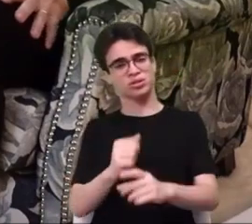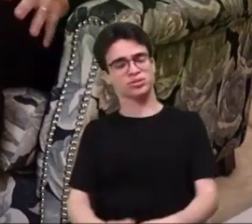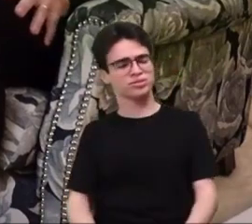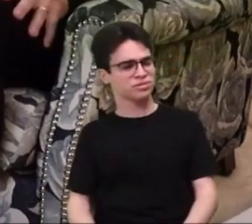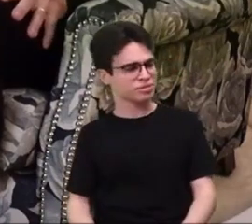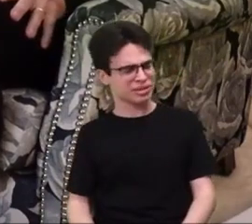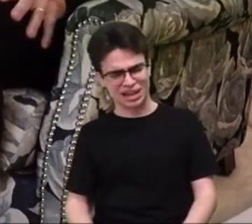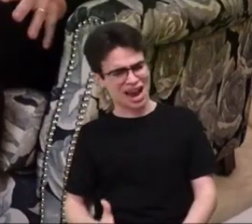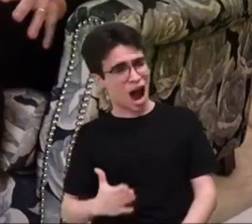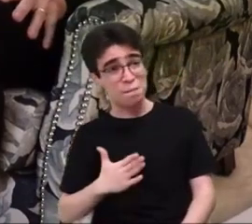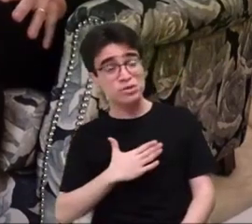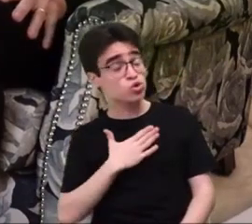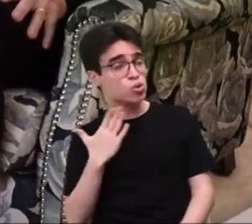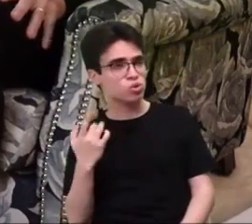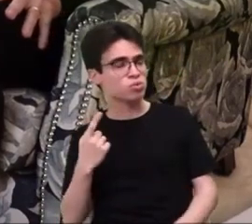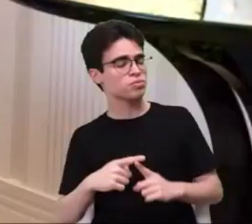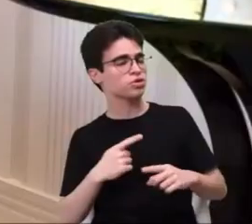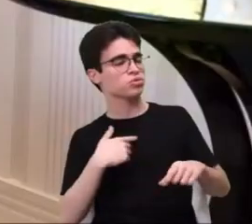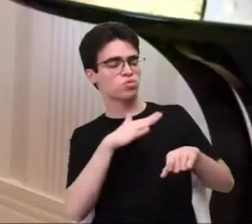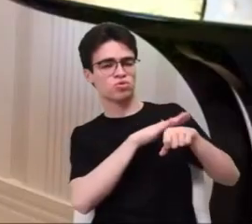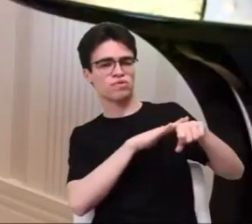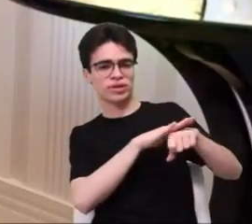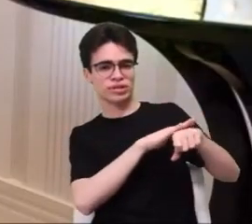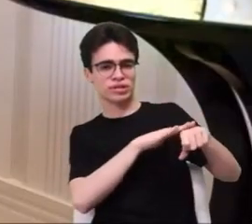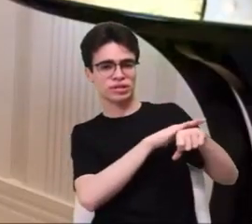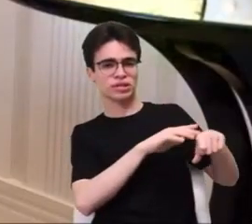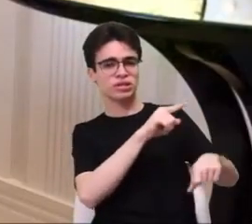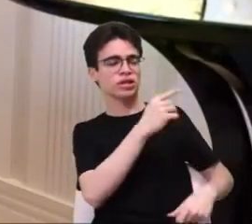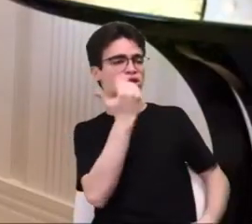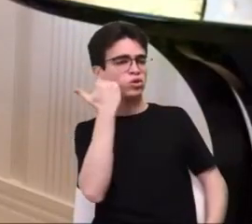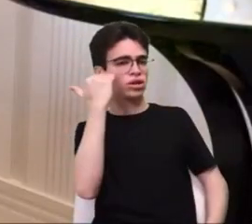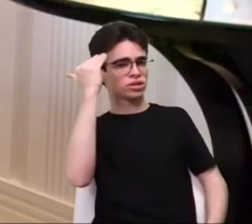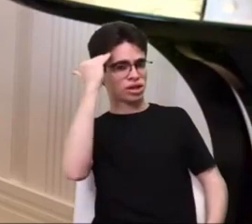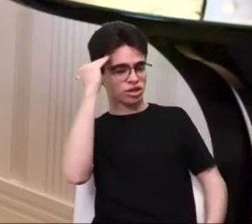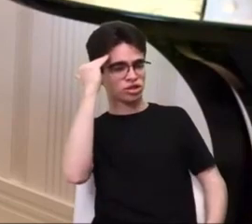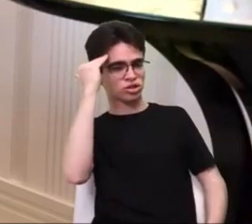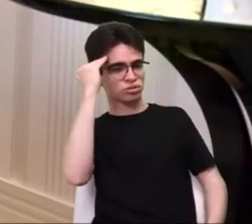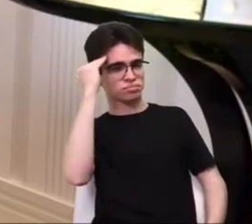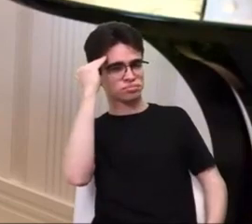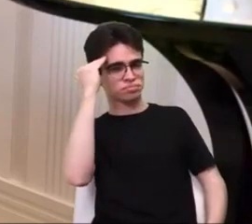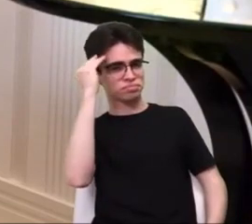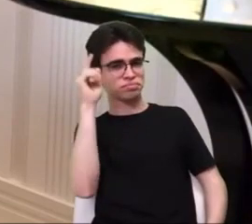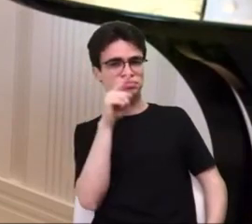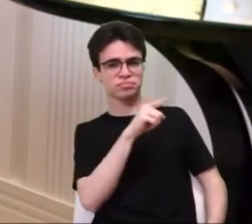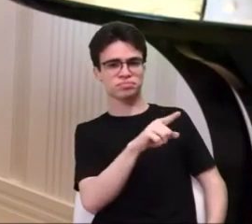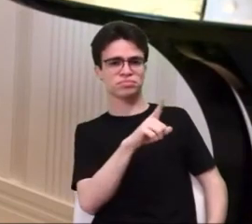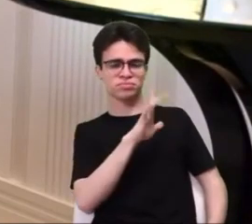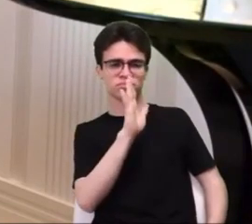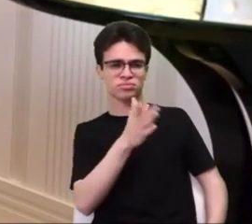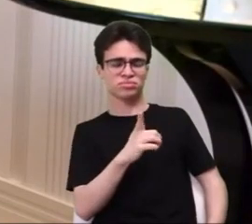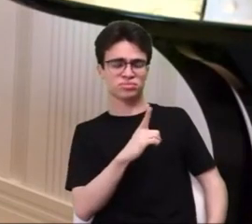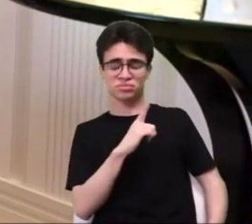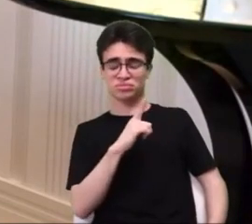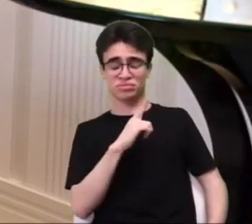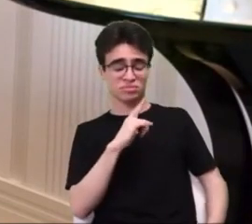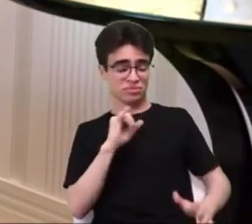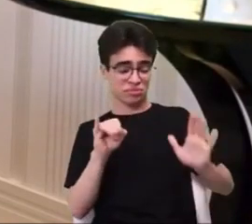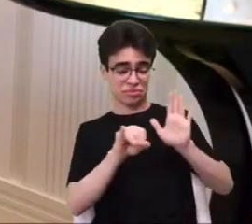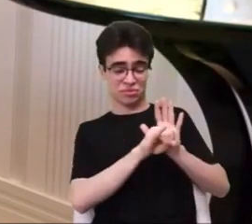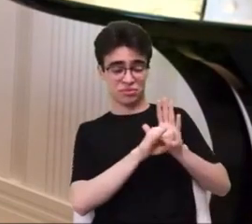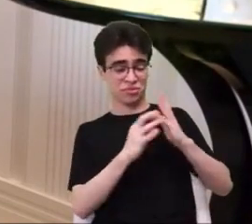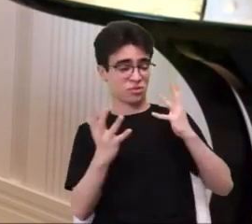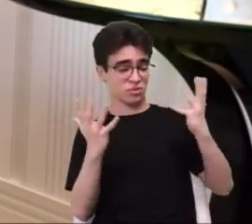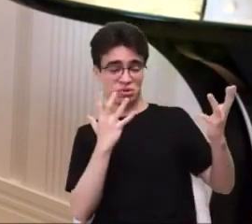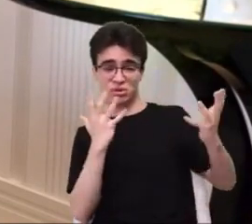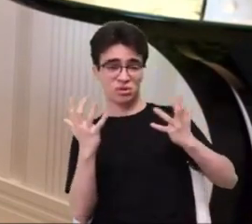eu acho um absurdo, né? Porque eu estava conversando com um adolescente que está vivendo uma crise de identidade.